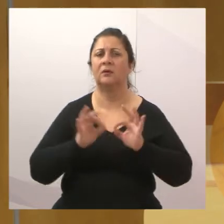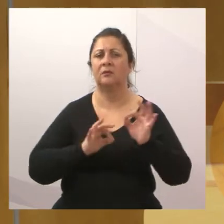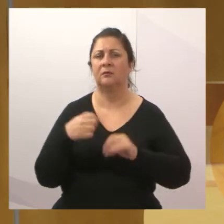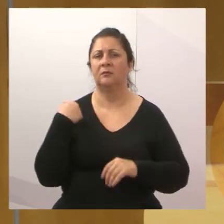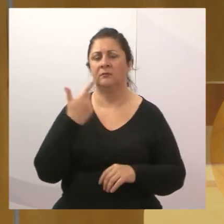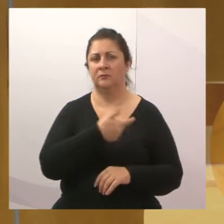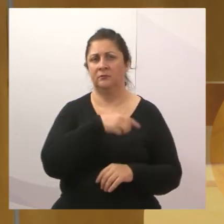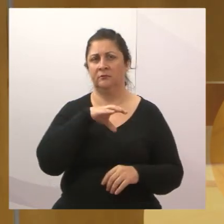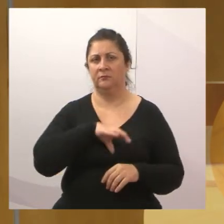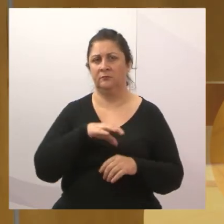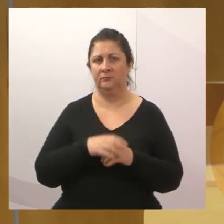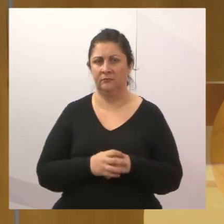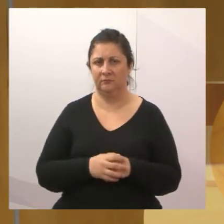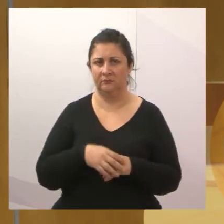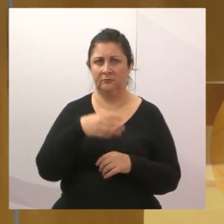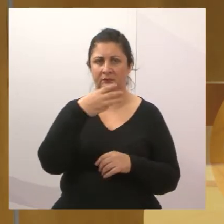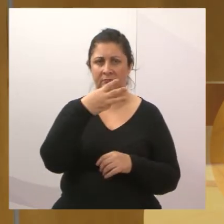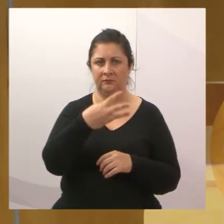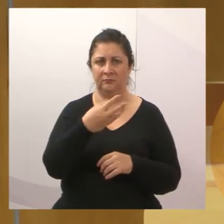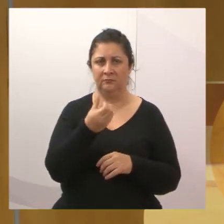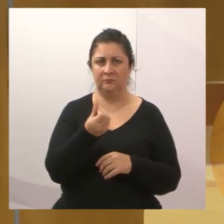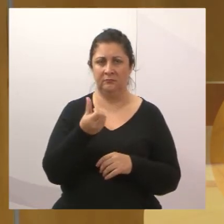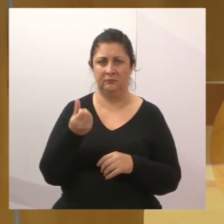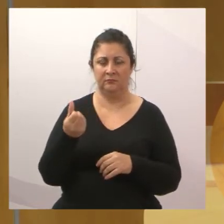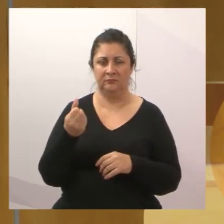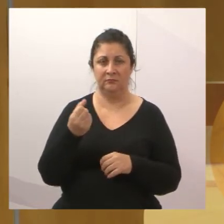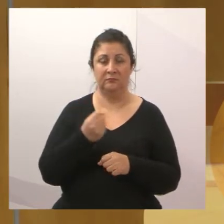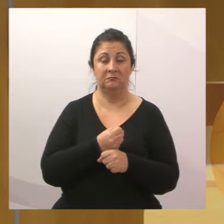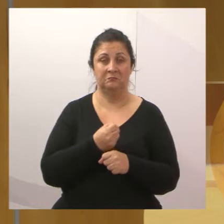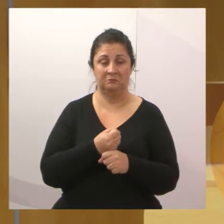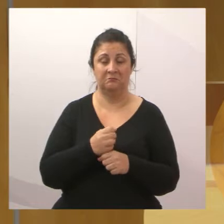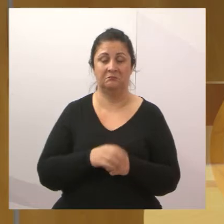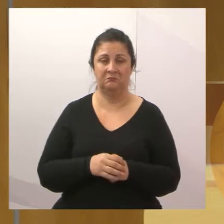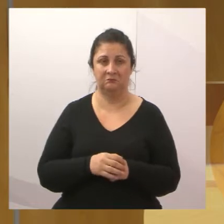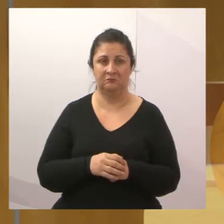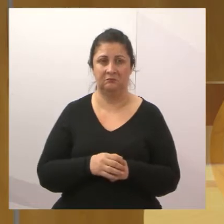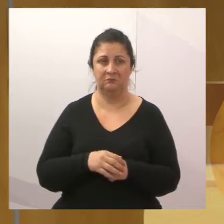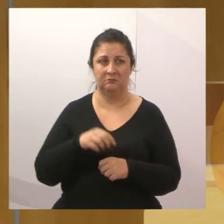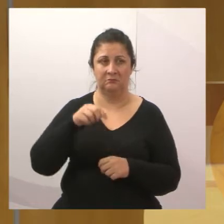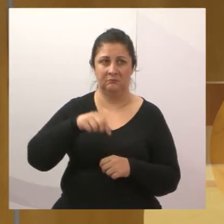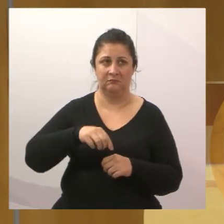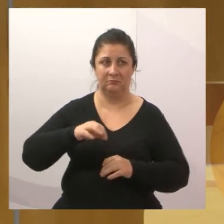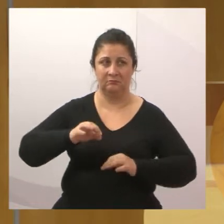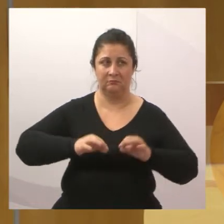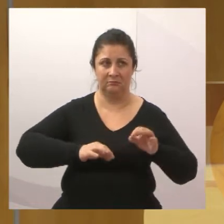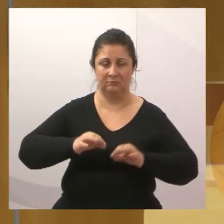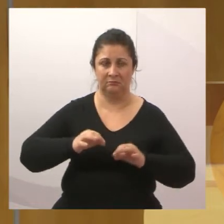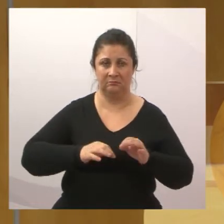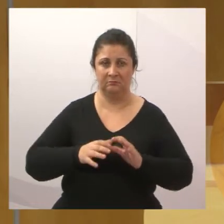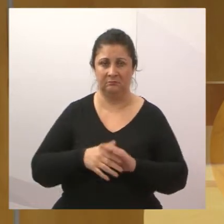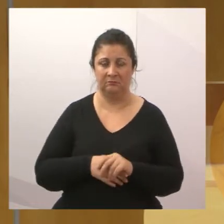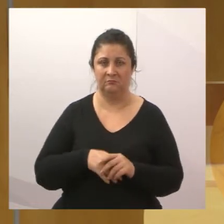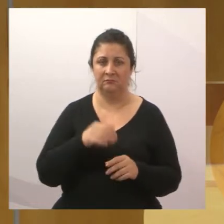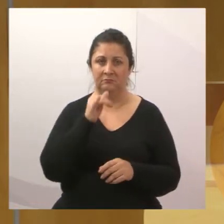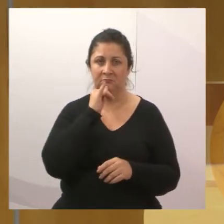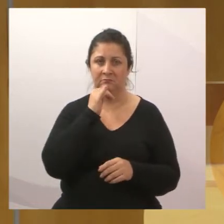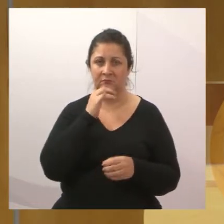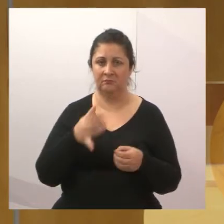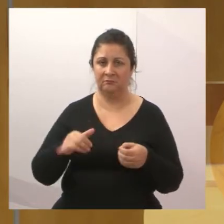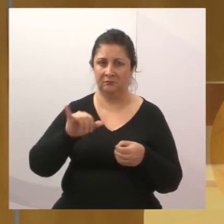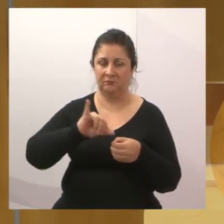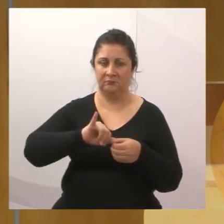cidade. 366 anos, uma cidade que foi planejada, por exemplo, o centro da cidade,